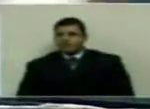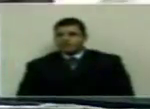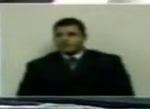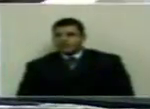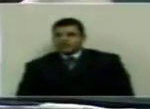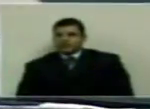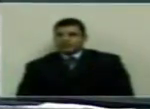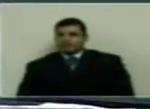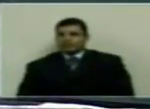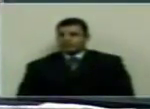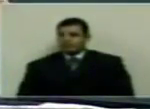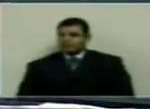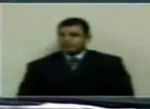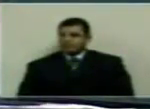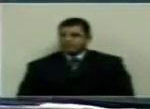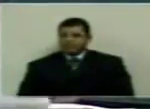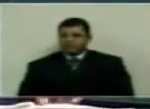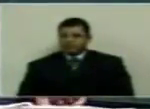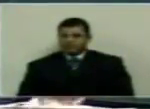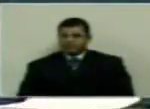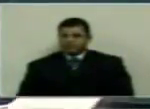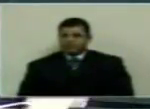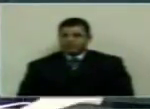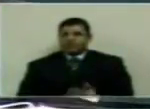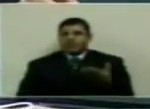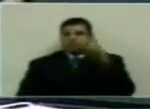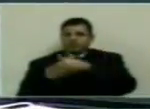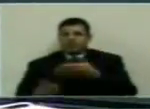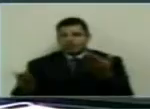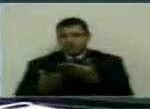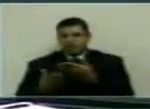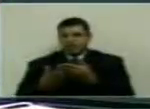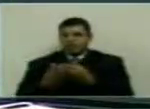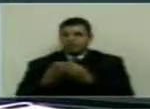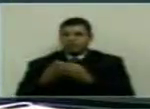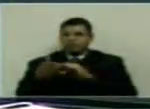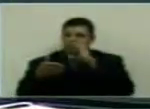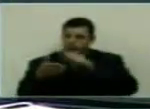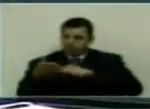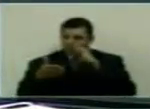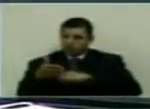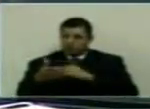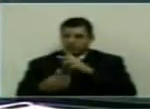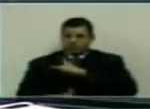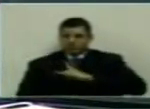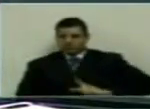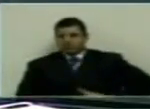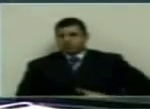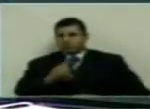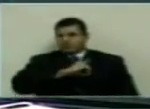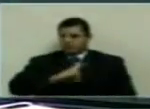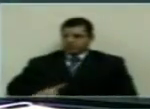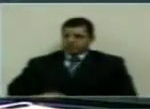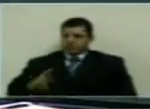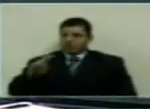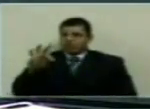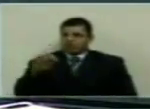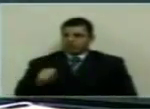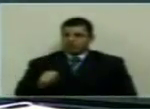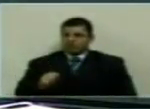E aí falta manutenção. E eu trago aqui alguns dados, senhor presidente, deputado Marco